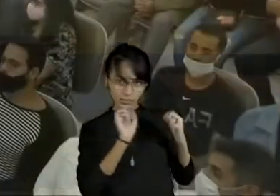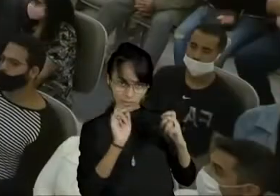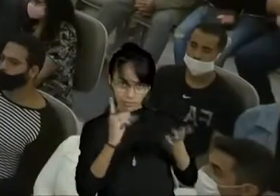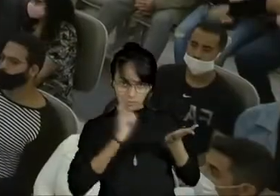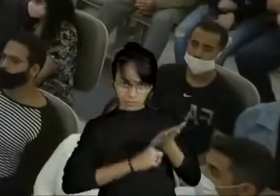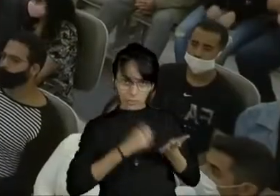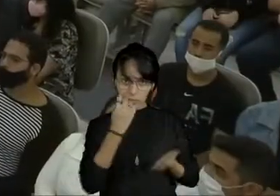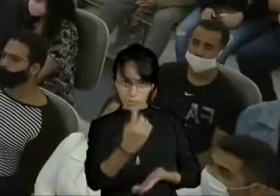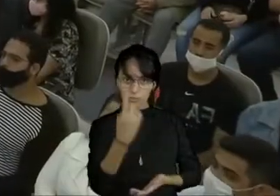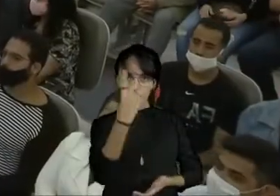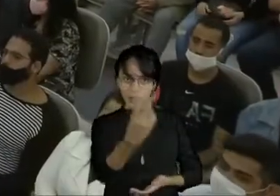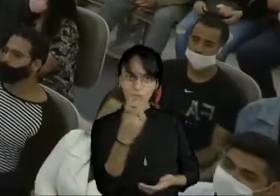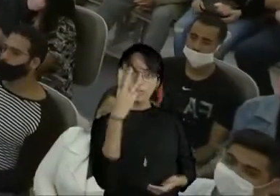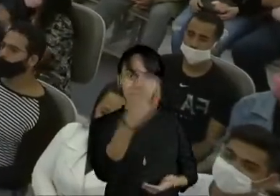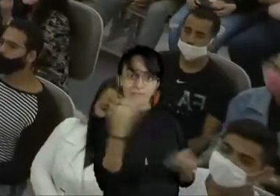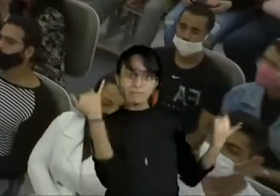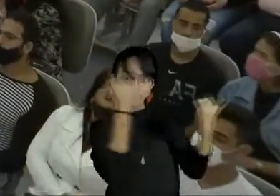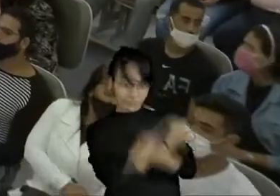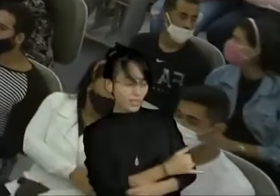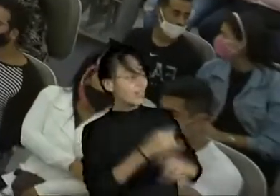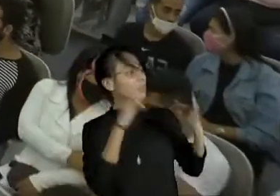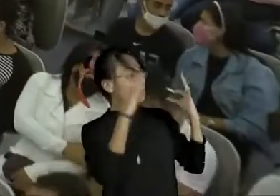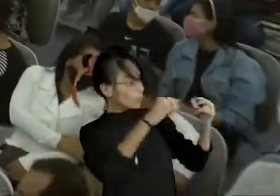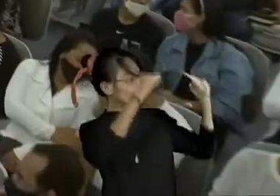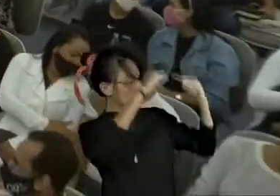É 1, é 2, é 3, vai!